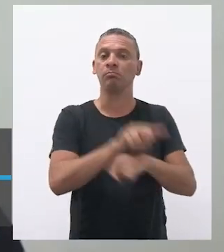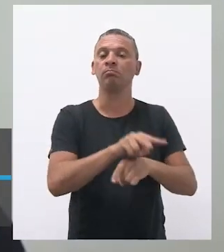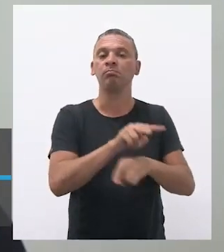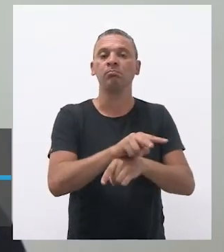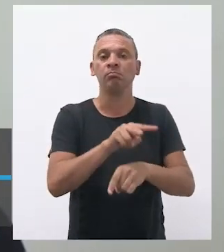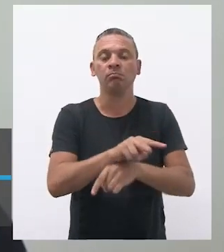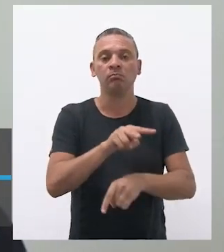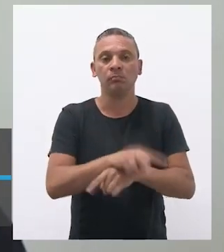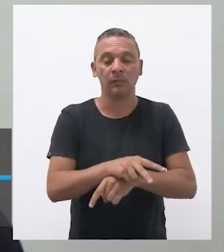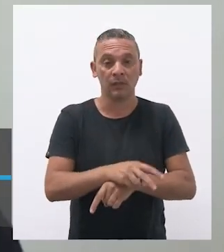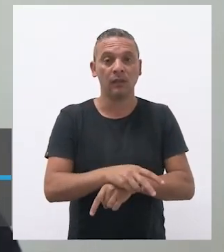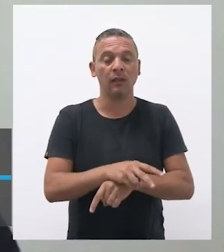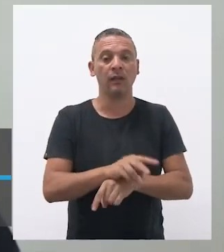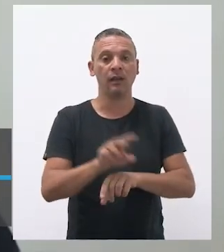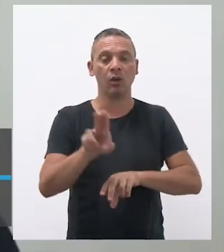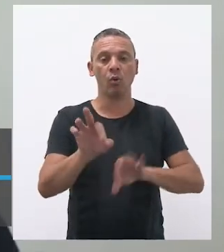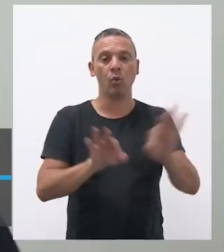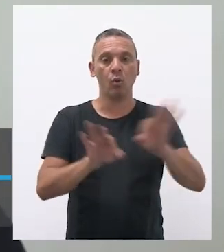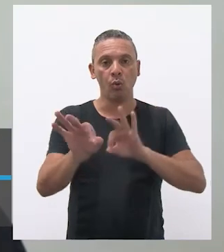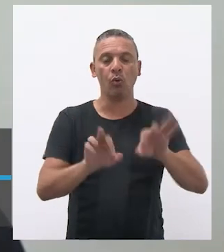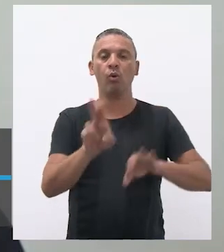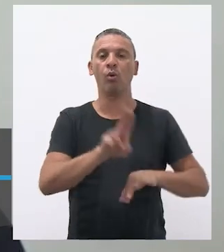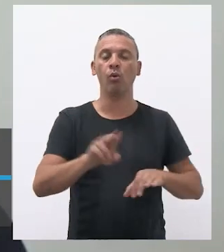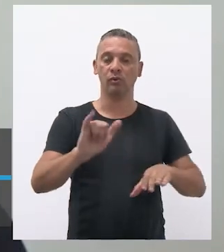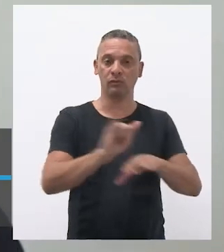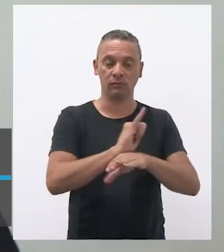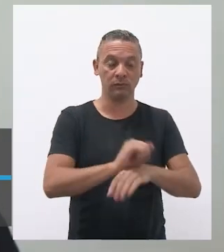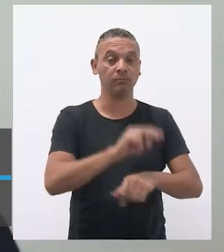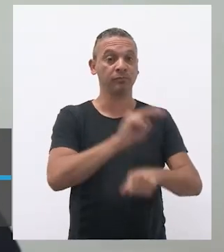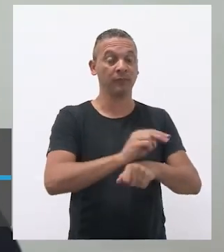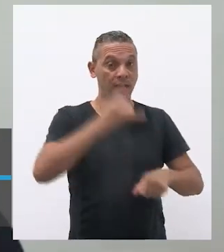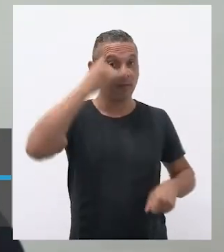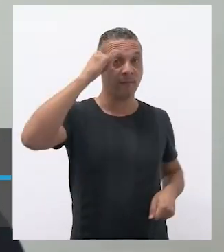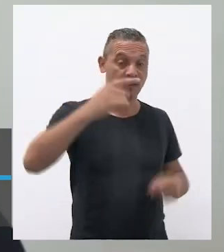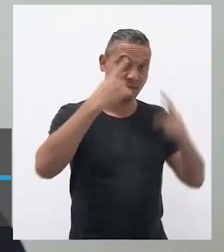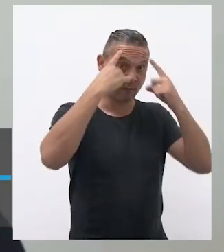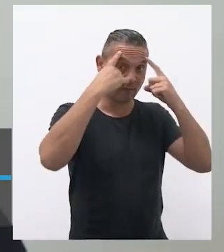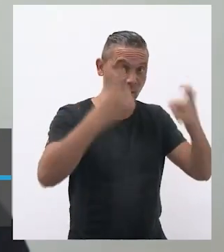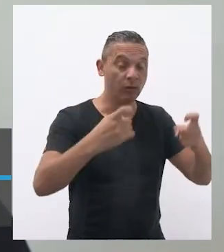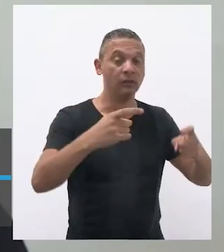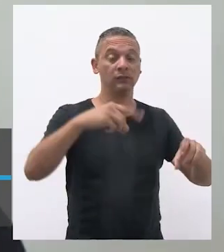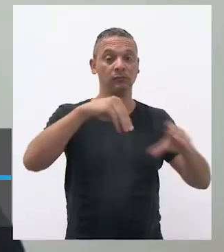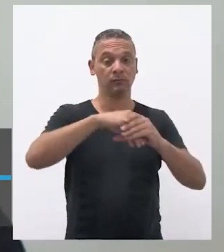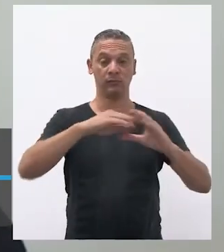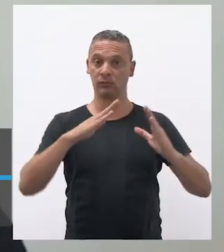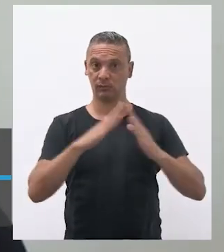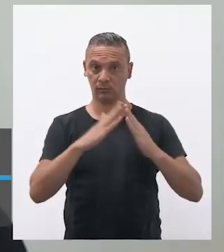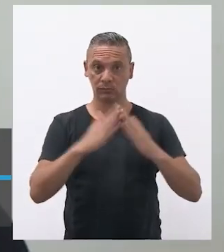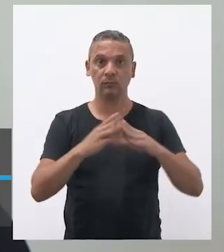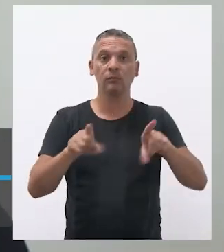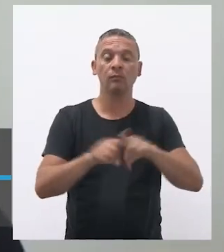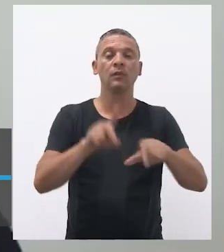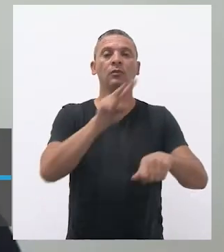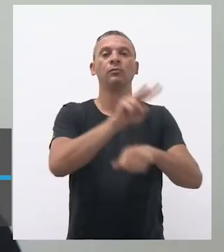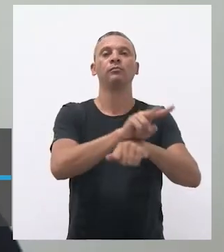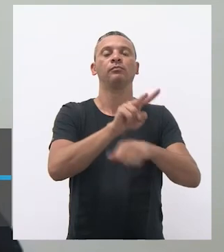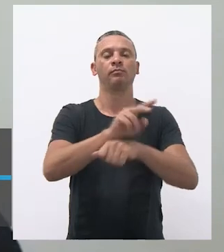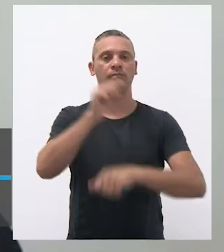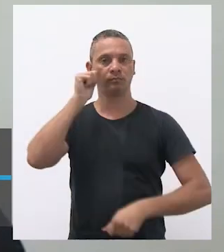ela preceitua, ela nomeia num rol exemplificativo alguns tipos de violência que as mulheres podem